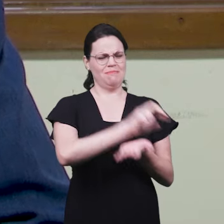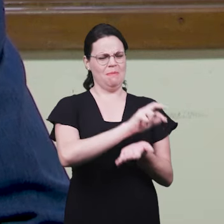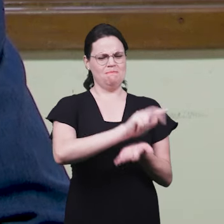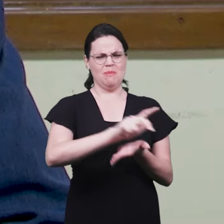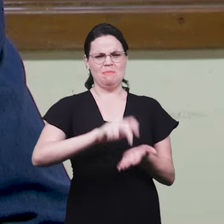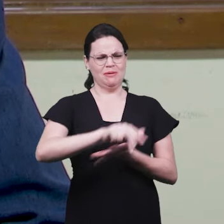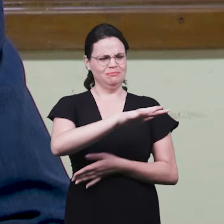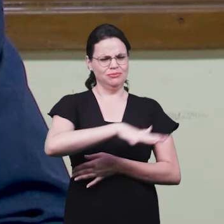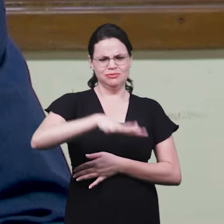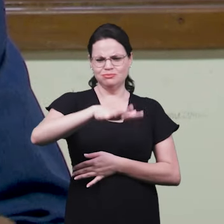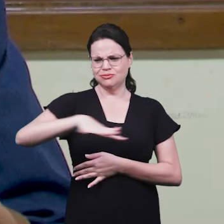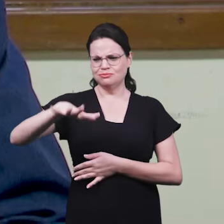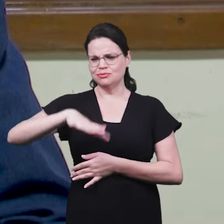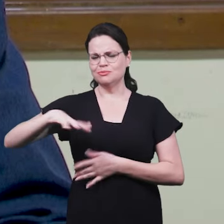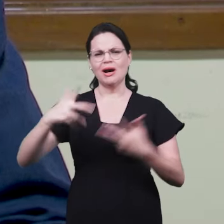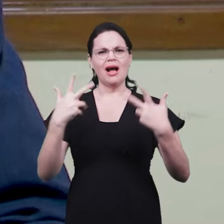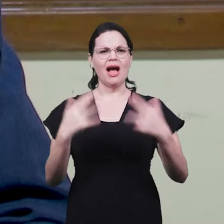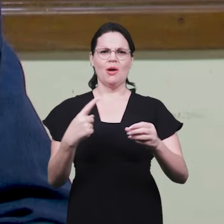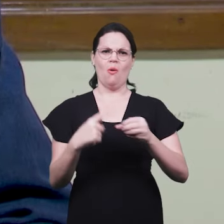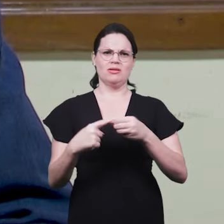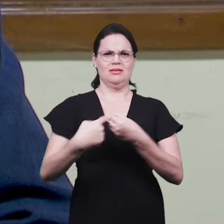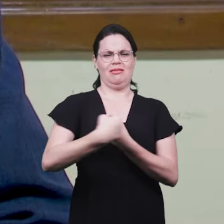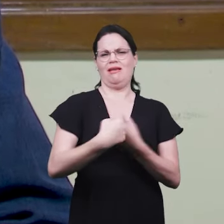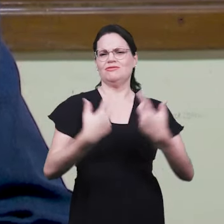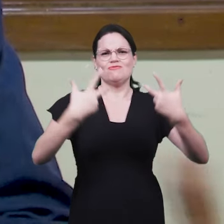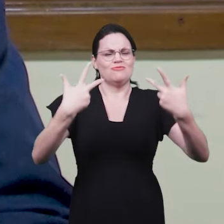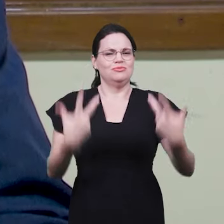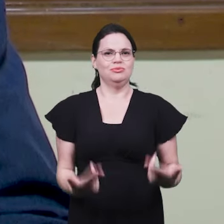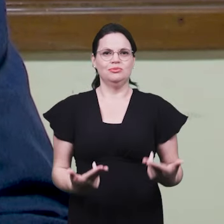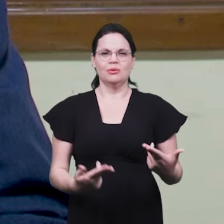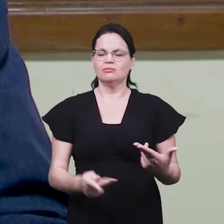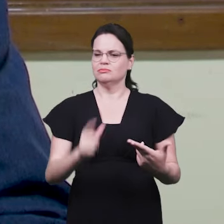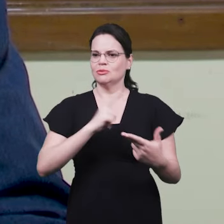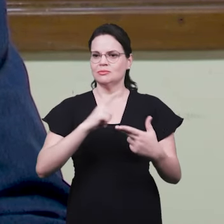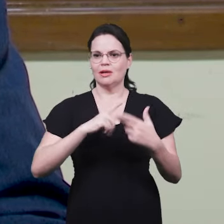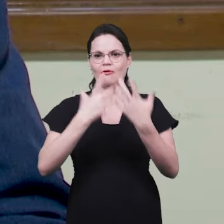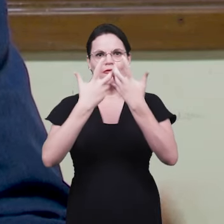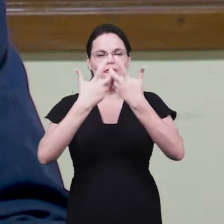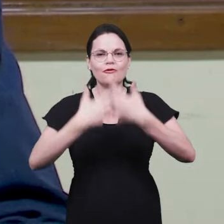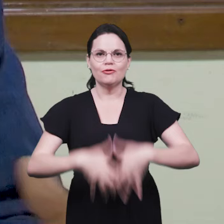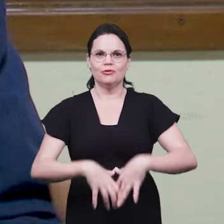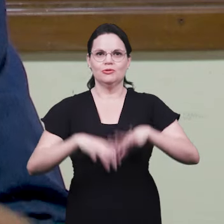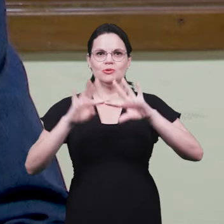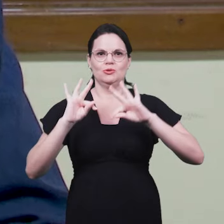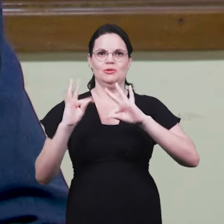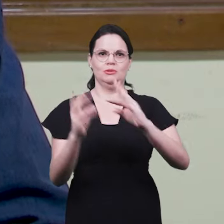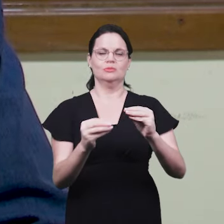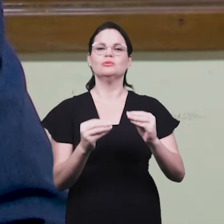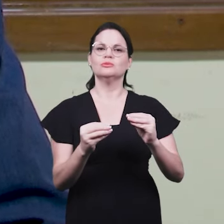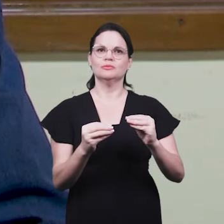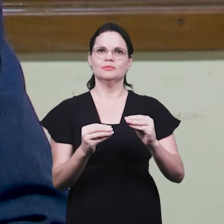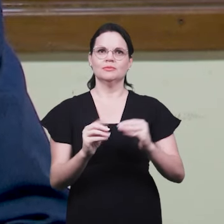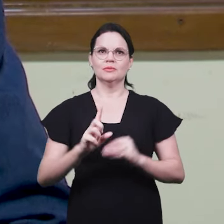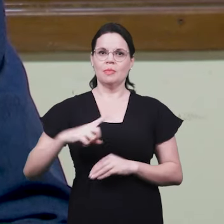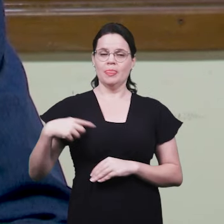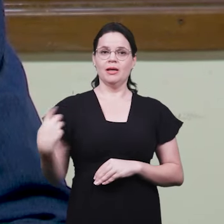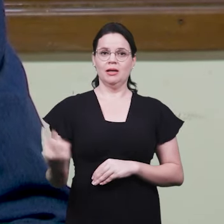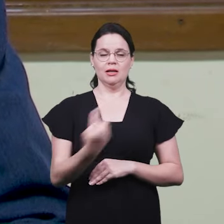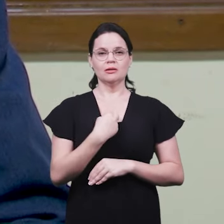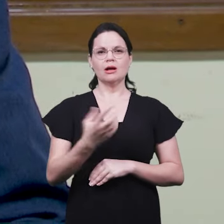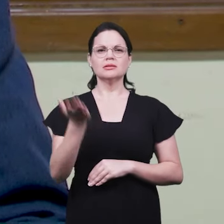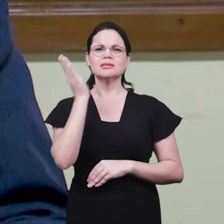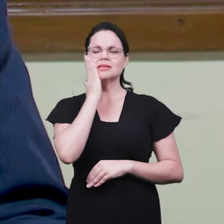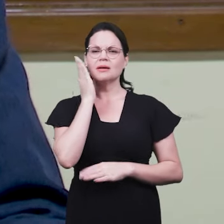porque para uma cidade funcionar precisa de todo um corpo, né? Para um corpo, igreja como um corpo, para que na verdade o corpo